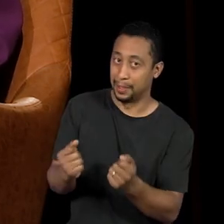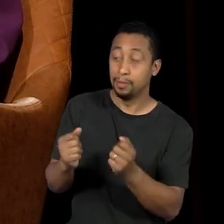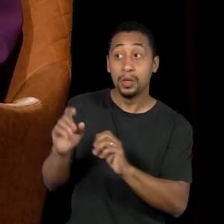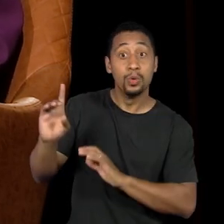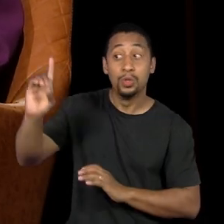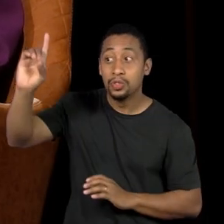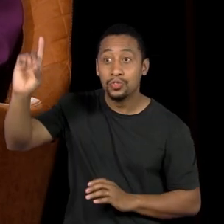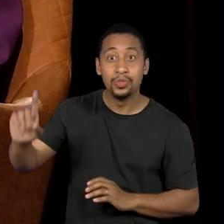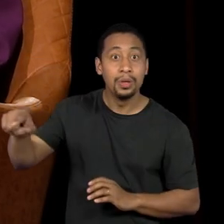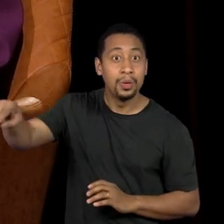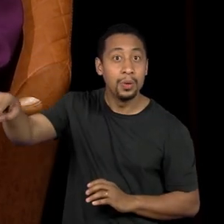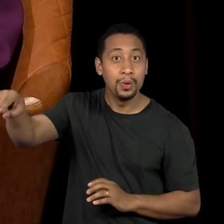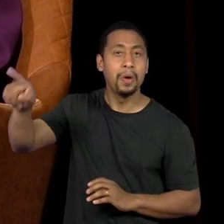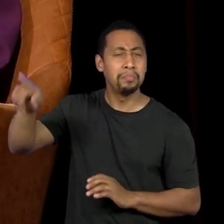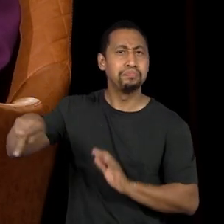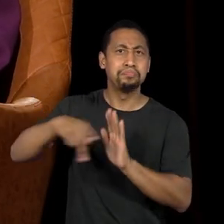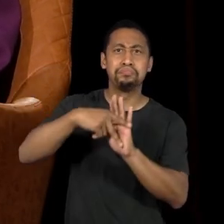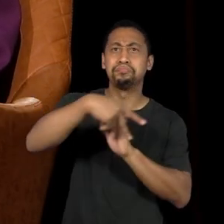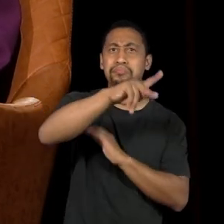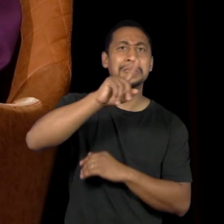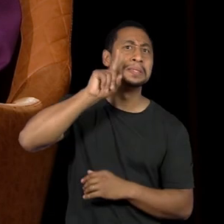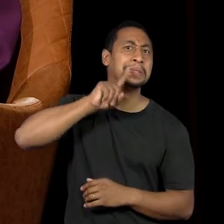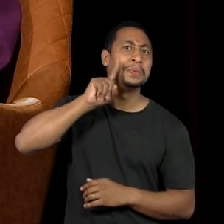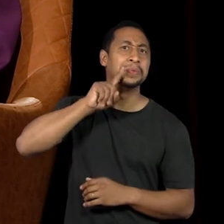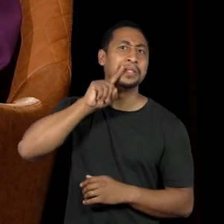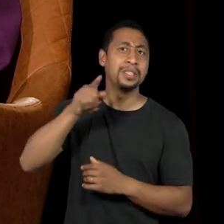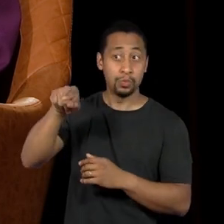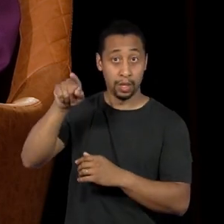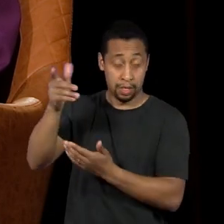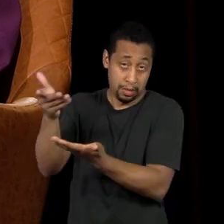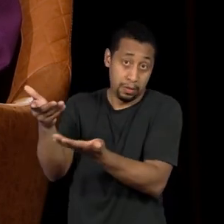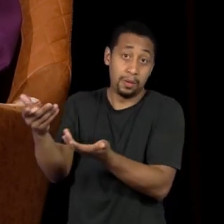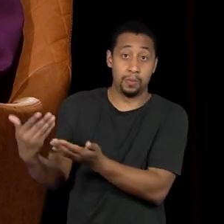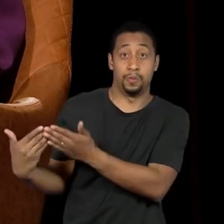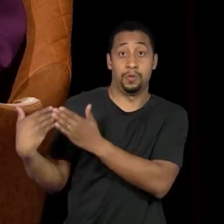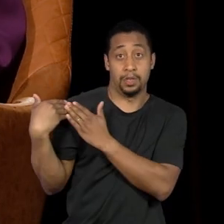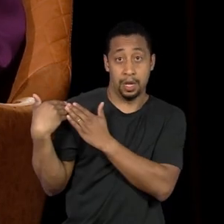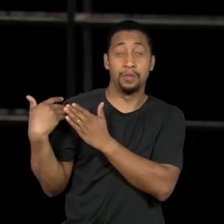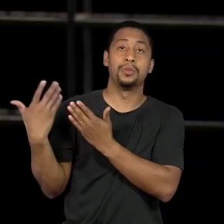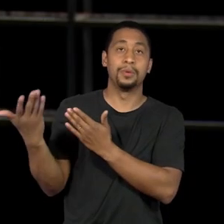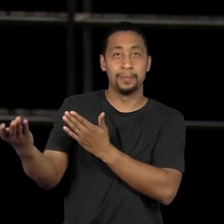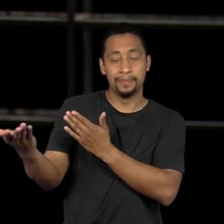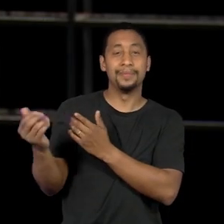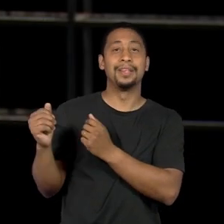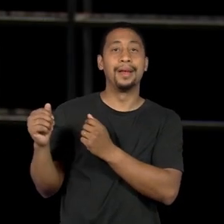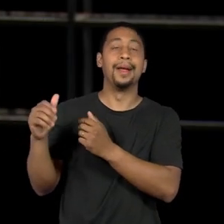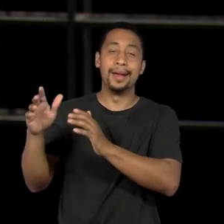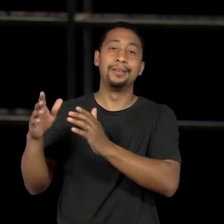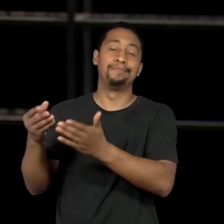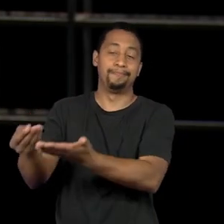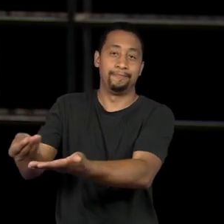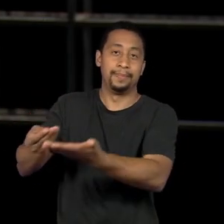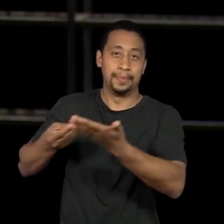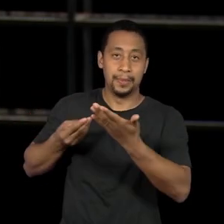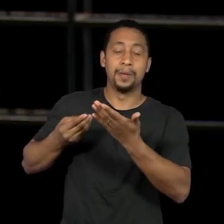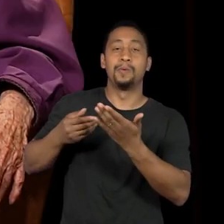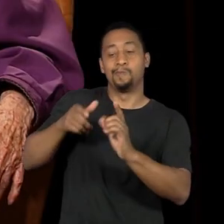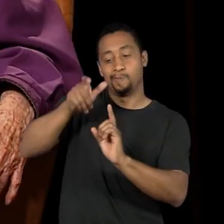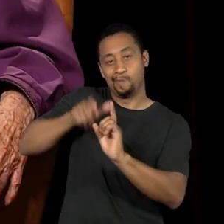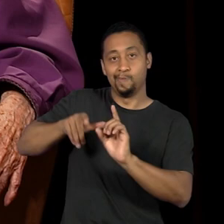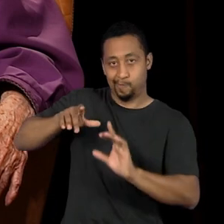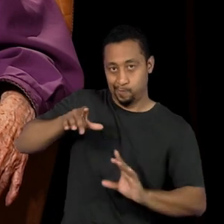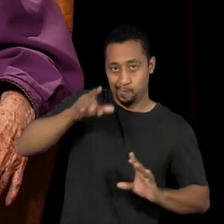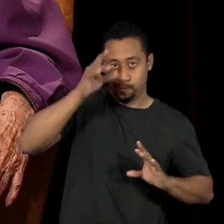fazendo coreografia, entrei na ópera de Colônia, dancei primeiros papéis já de cara. Mas aí